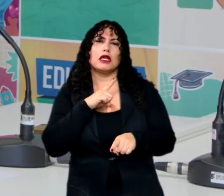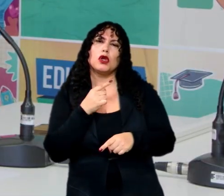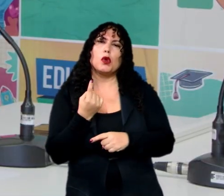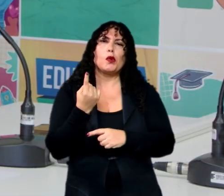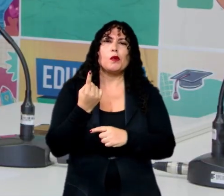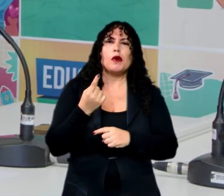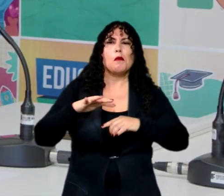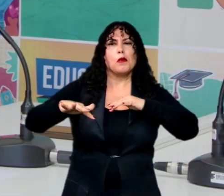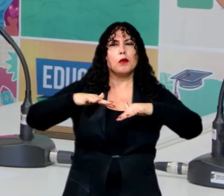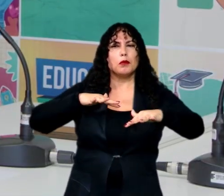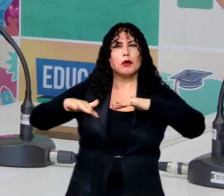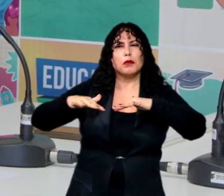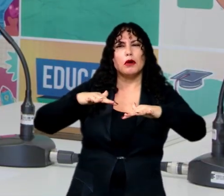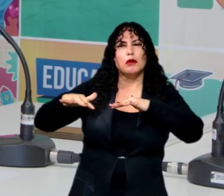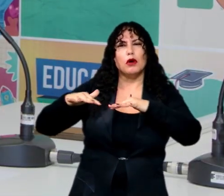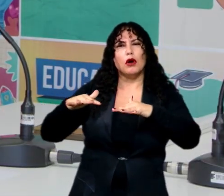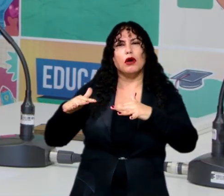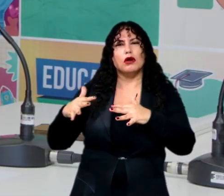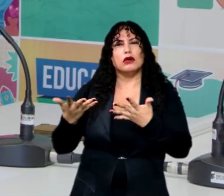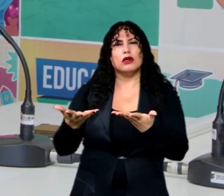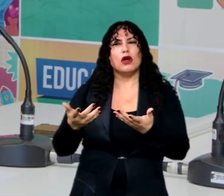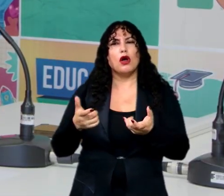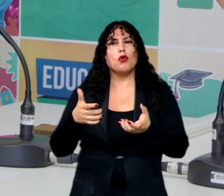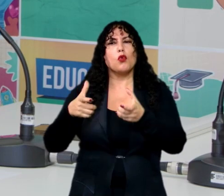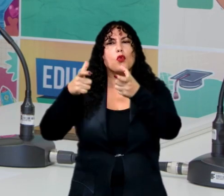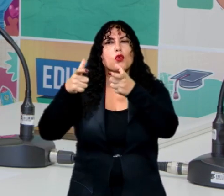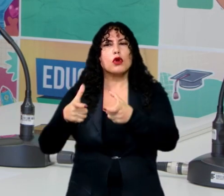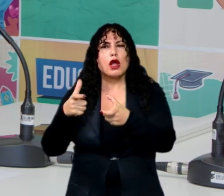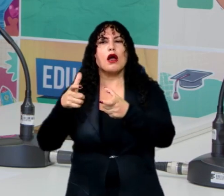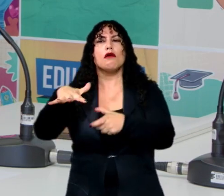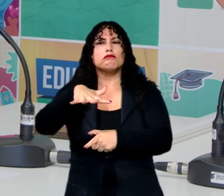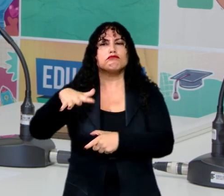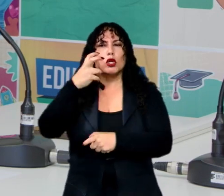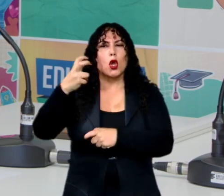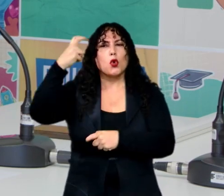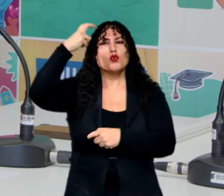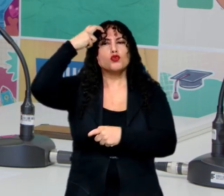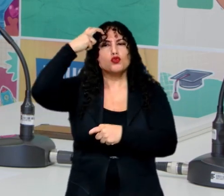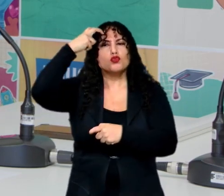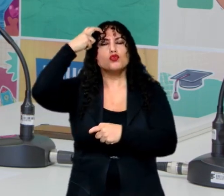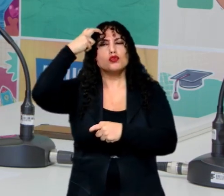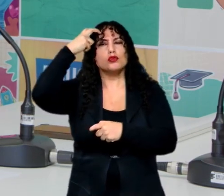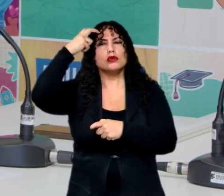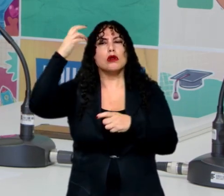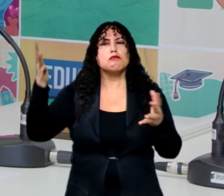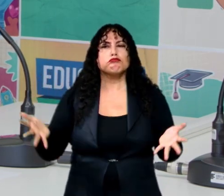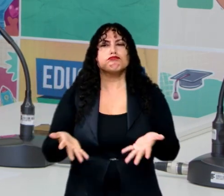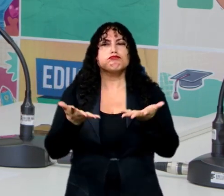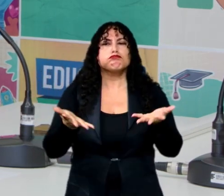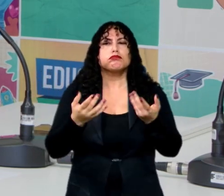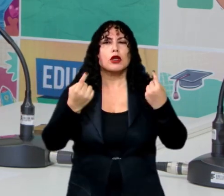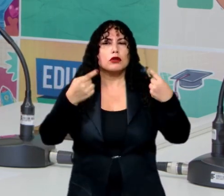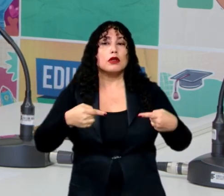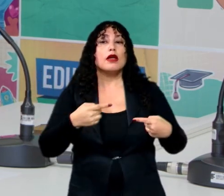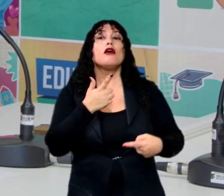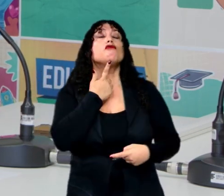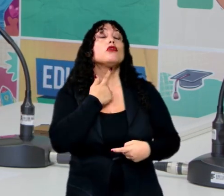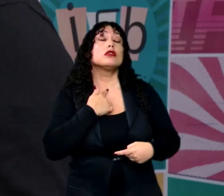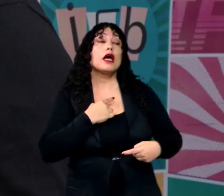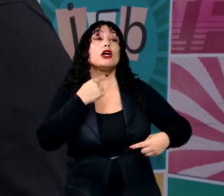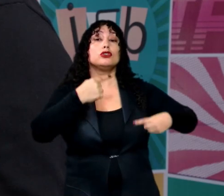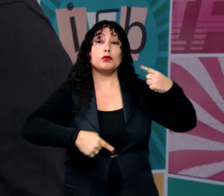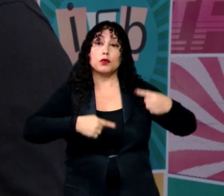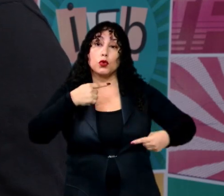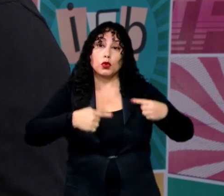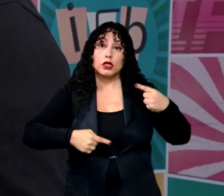uma movimentação de órgão direcionado, né, à cultura, para fazer alguma coisa assim? Quais são os Olha, desafios para olha, ter? vontade política